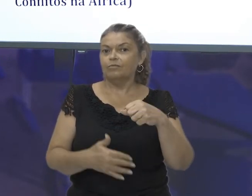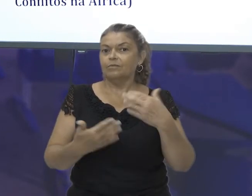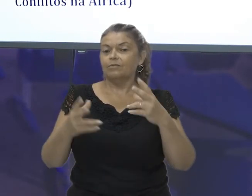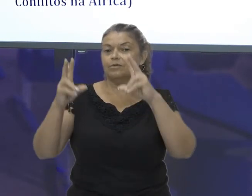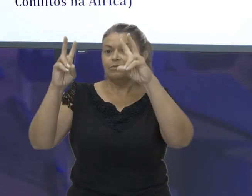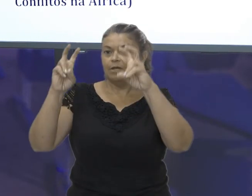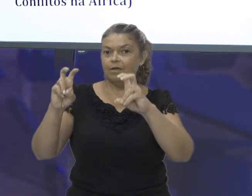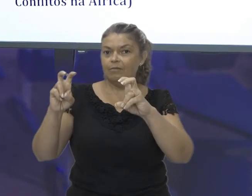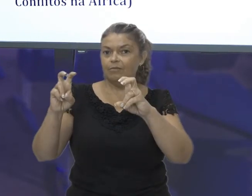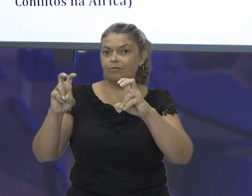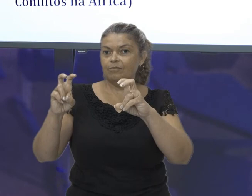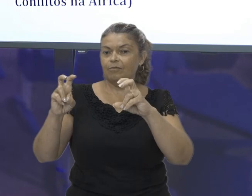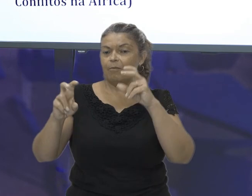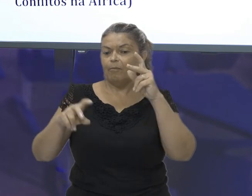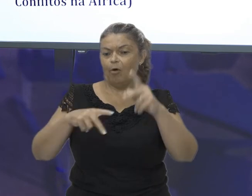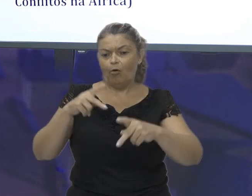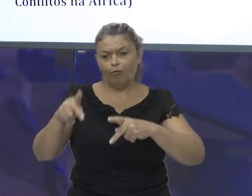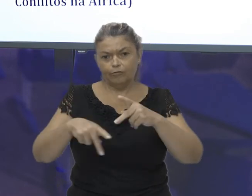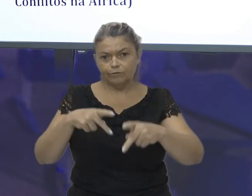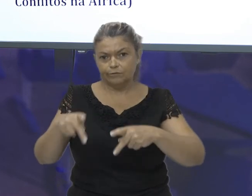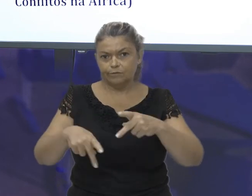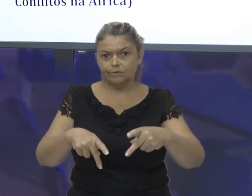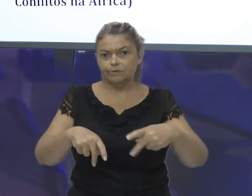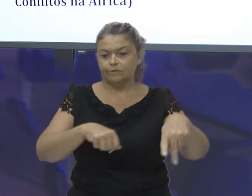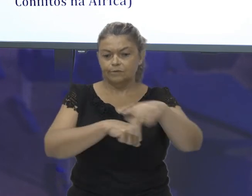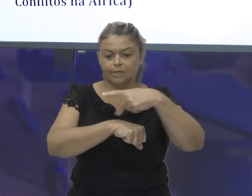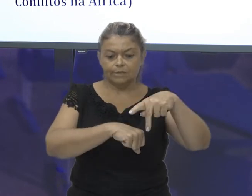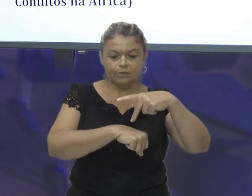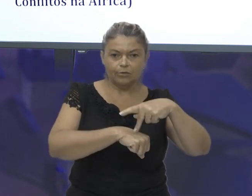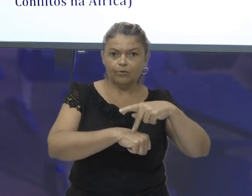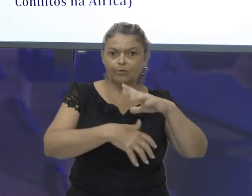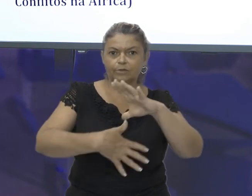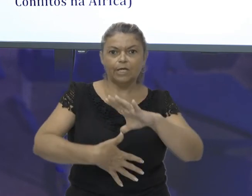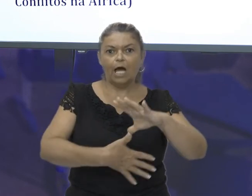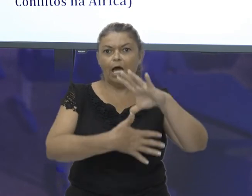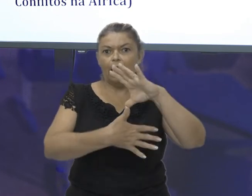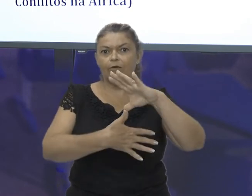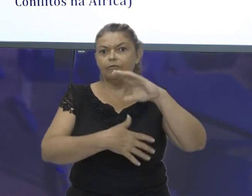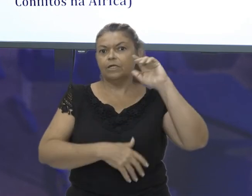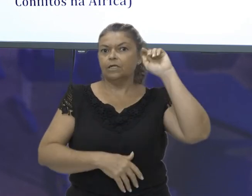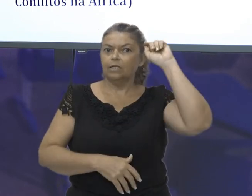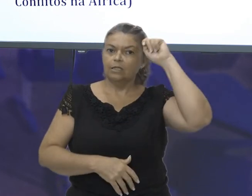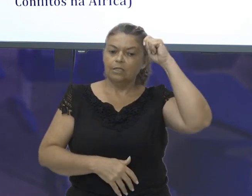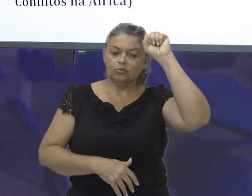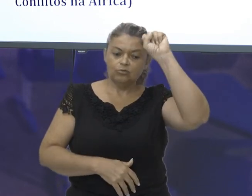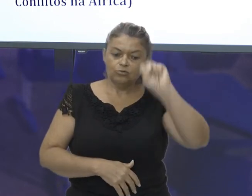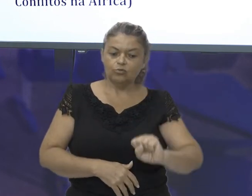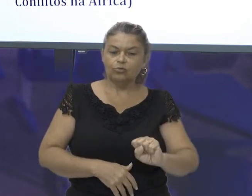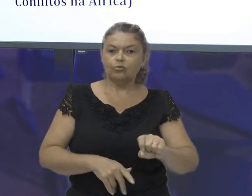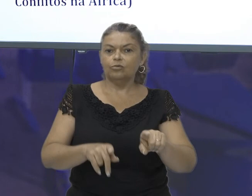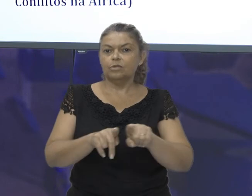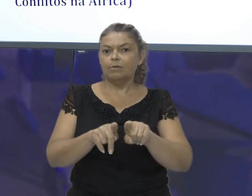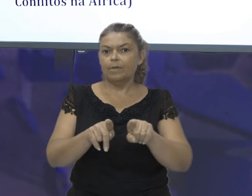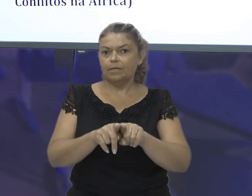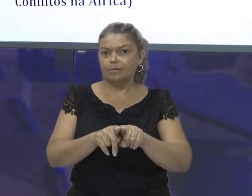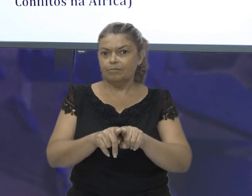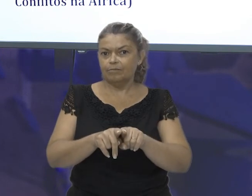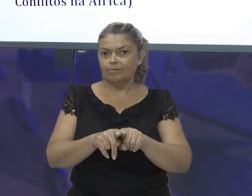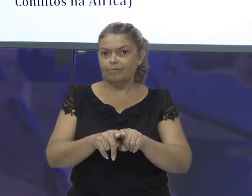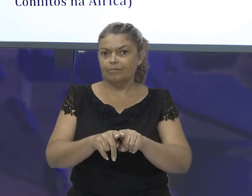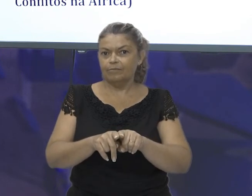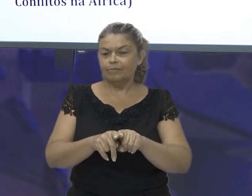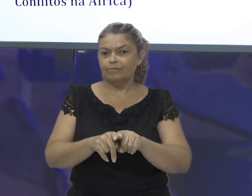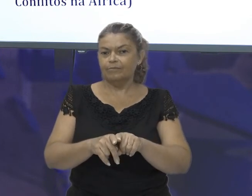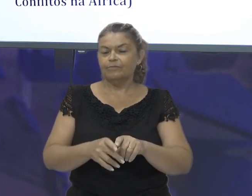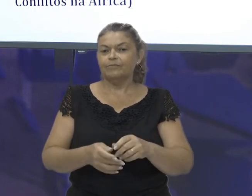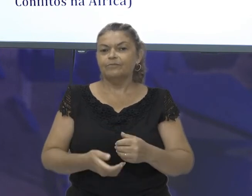são referentes aos temas povos, nações, a África do Sul e o apartheid, que nós